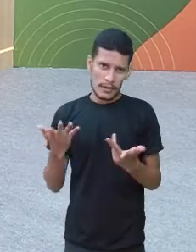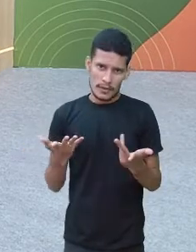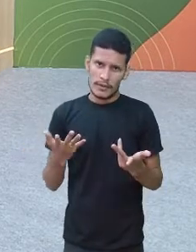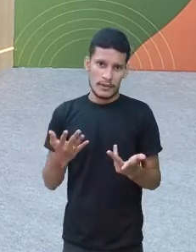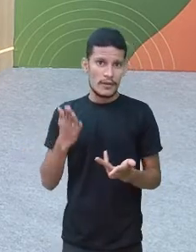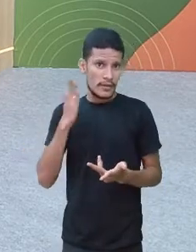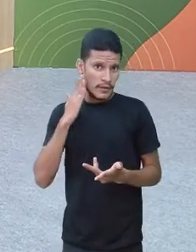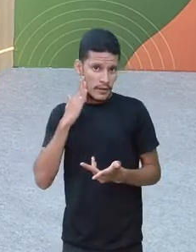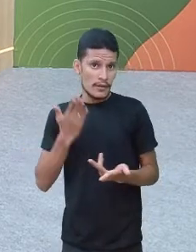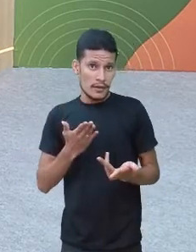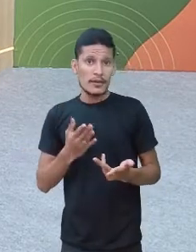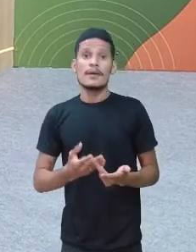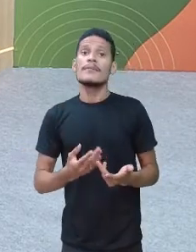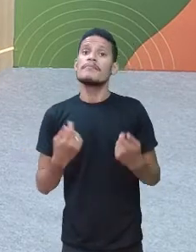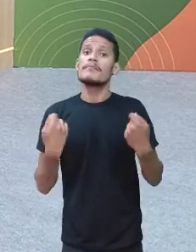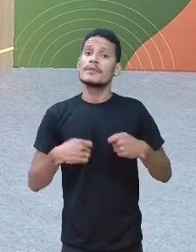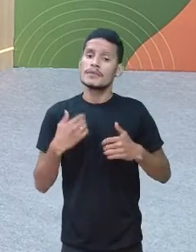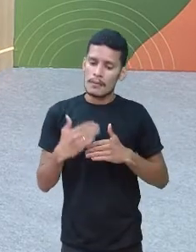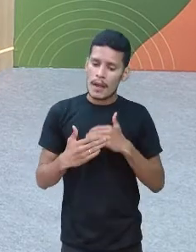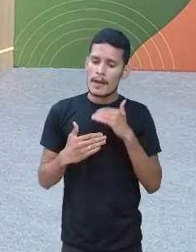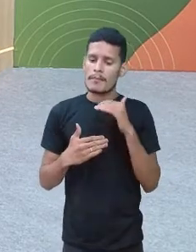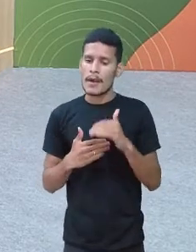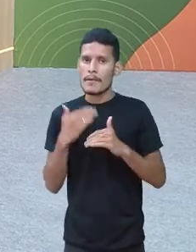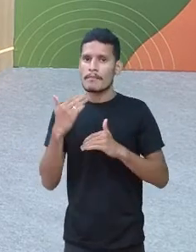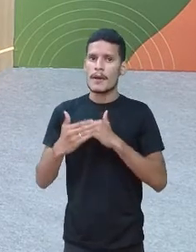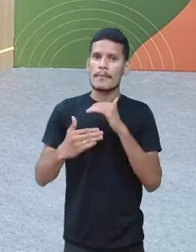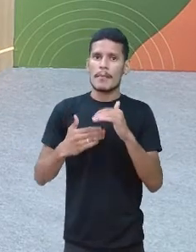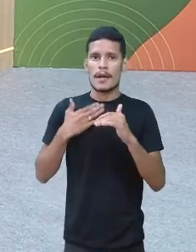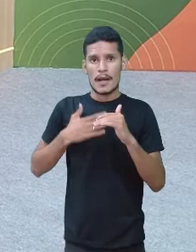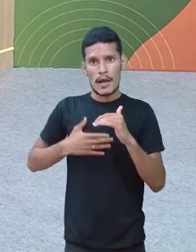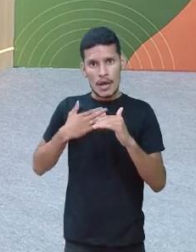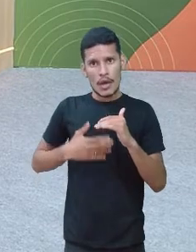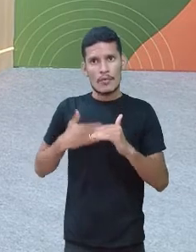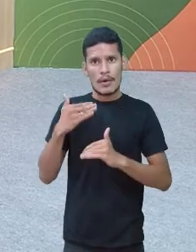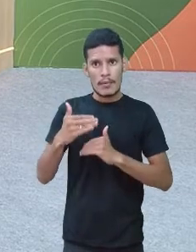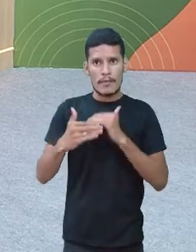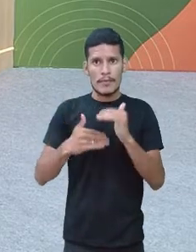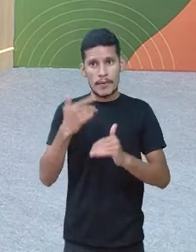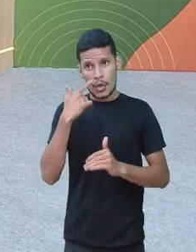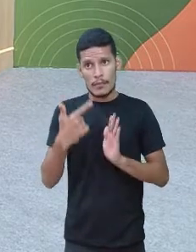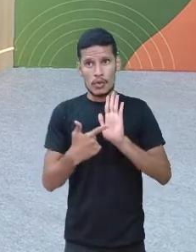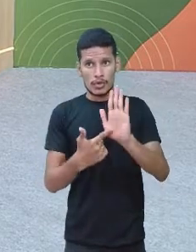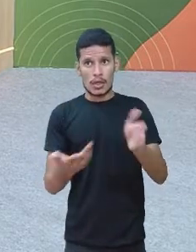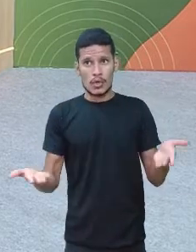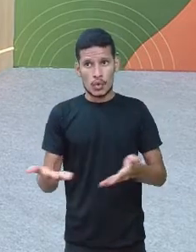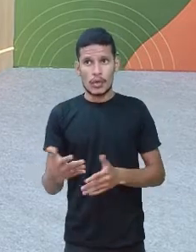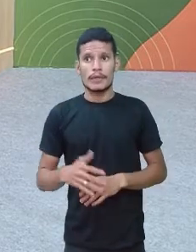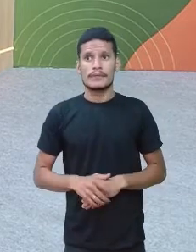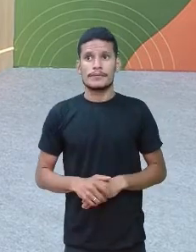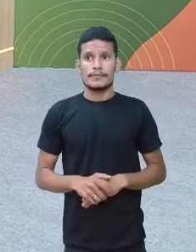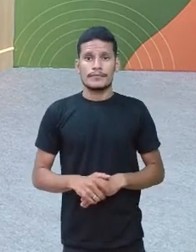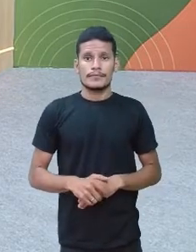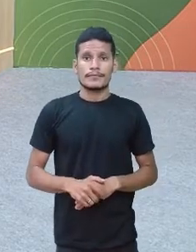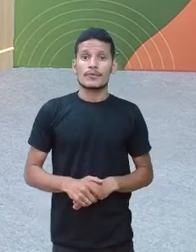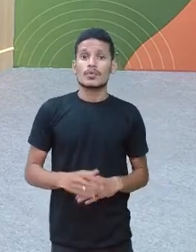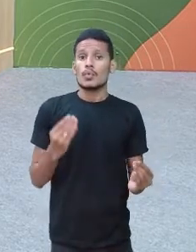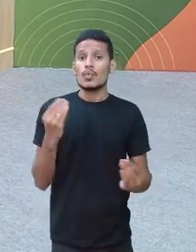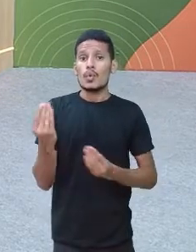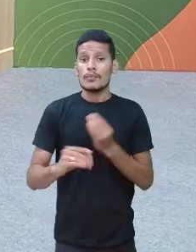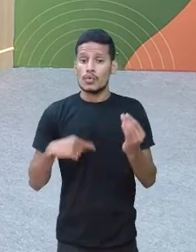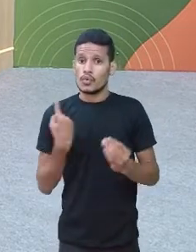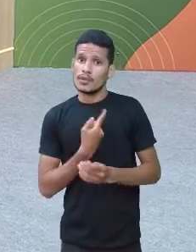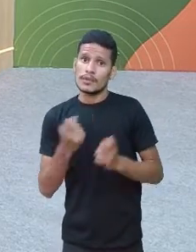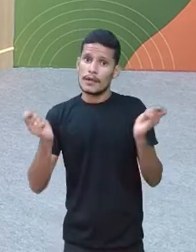Entendeu? Então tem que ser uma coisa crescente. Então, por exemplo, eu vou já colocar aqui para vocês de como é que nós